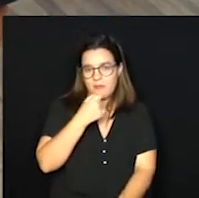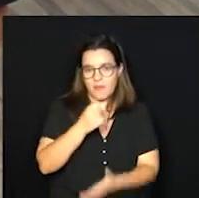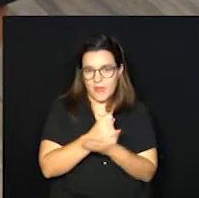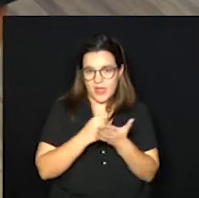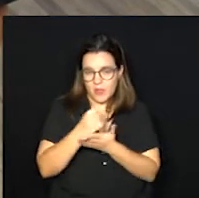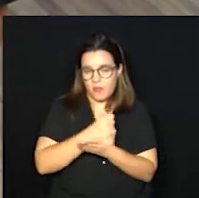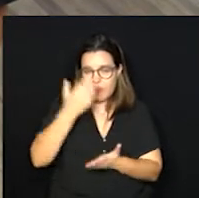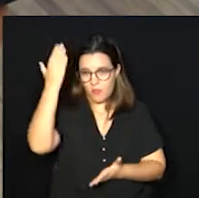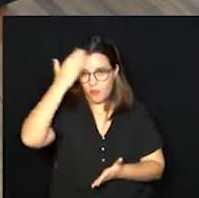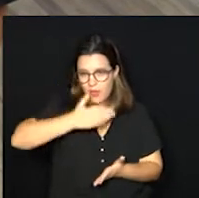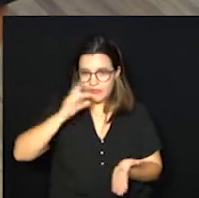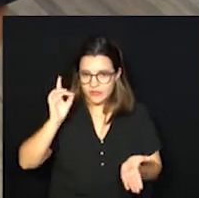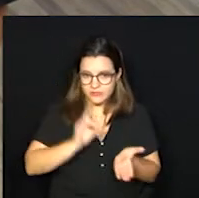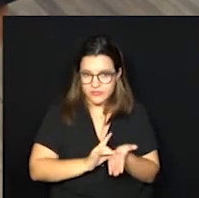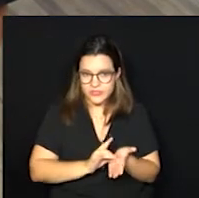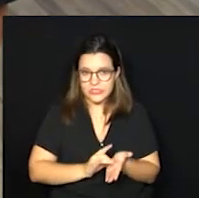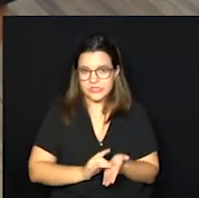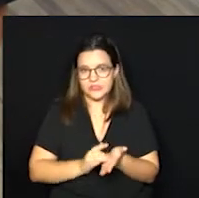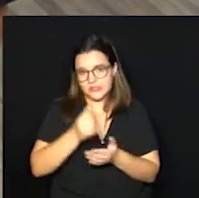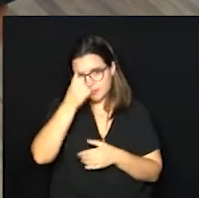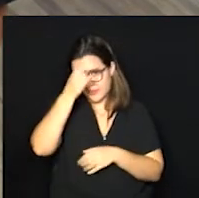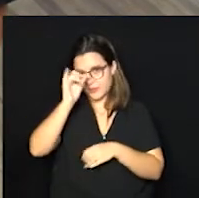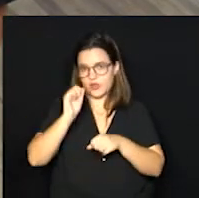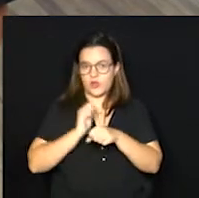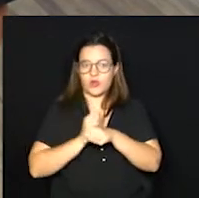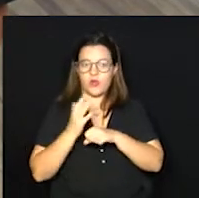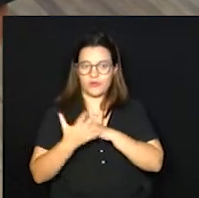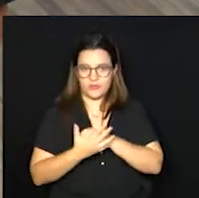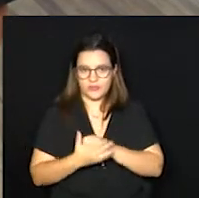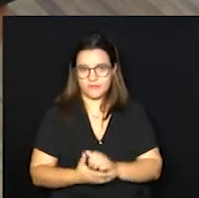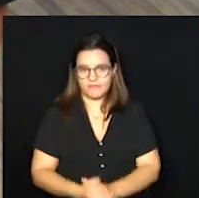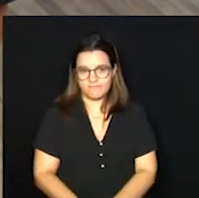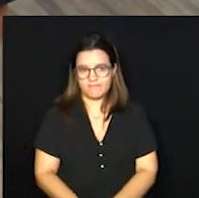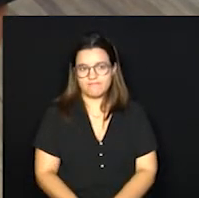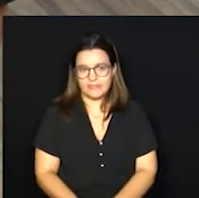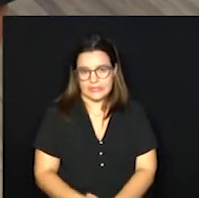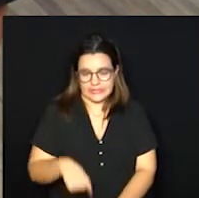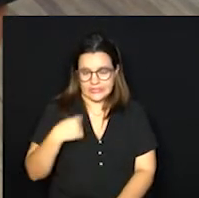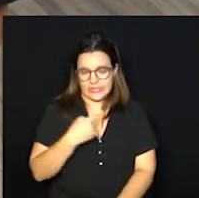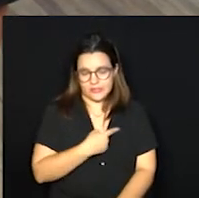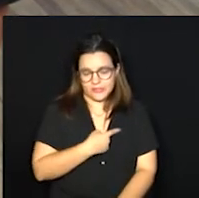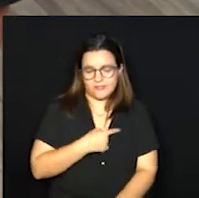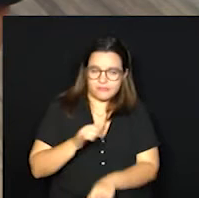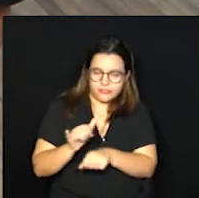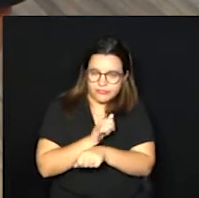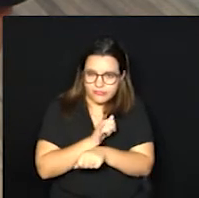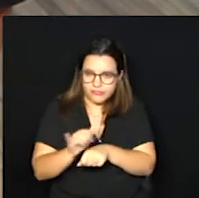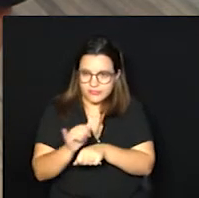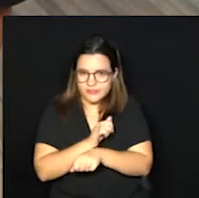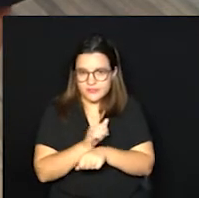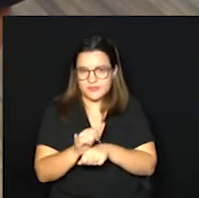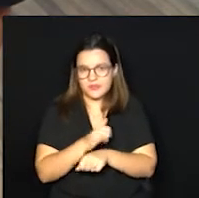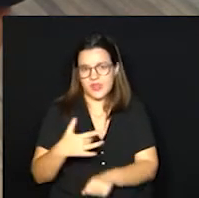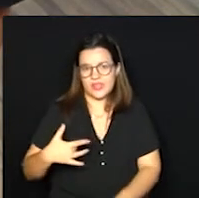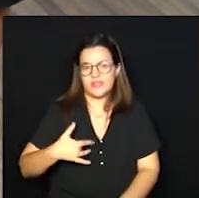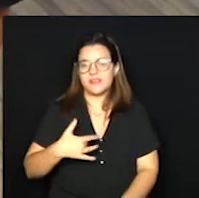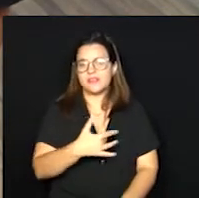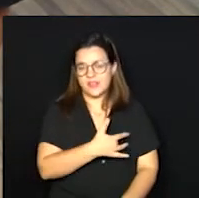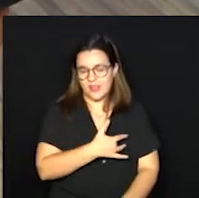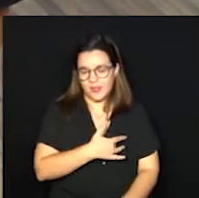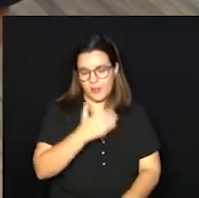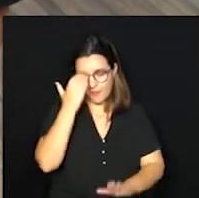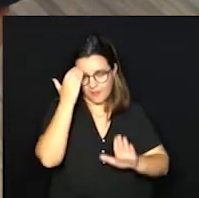cientificamente que combata aí a Covid-19, a gente vai continuando nos protocolos de saúde e